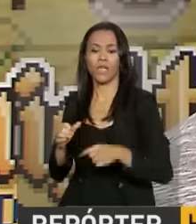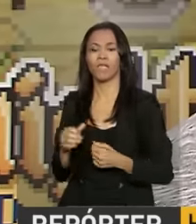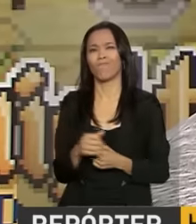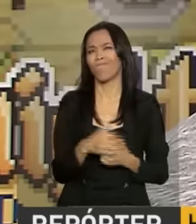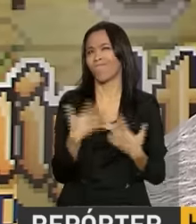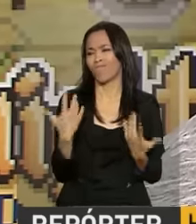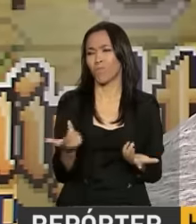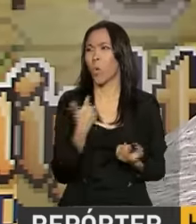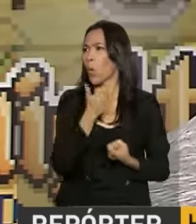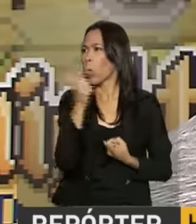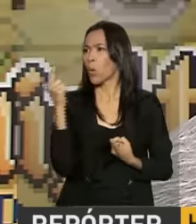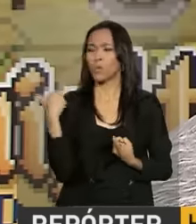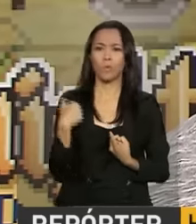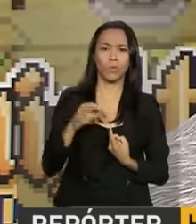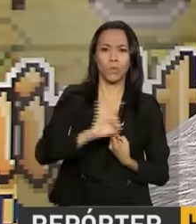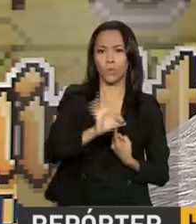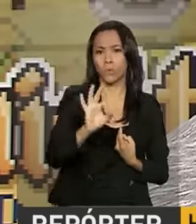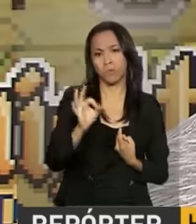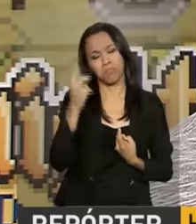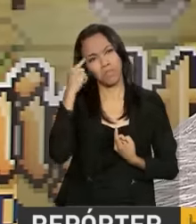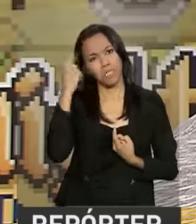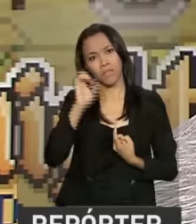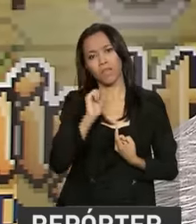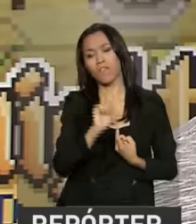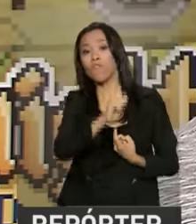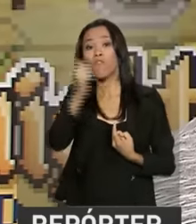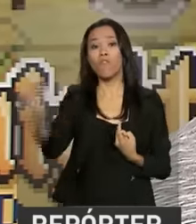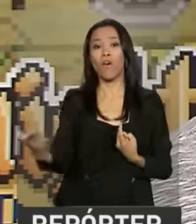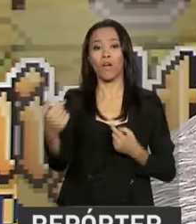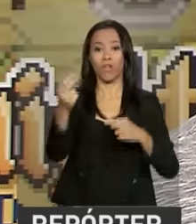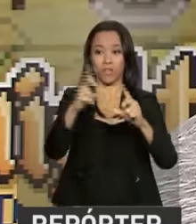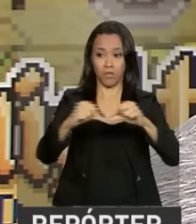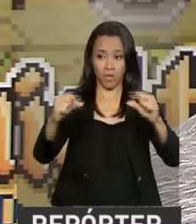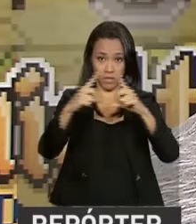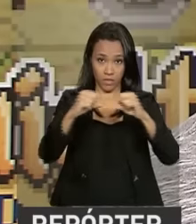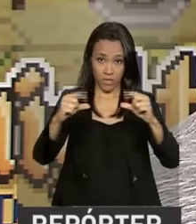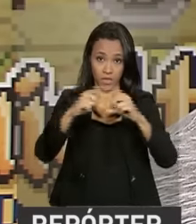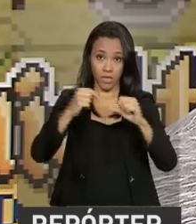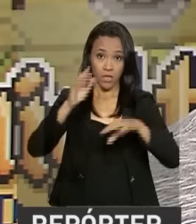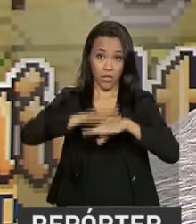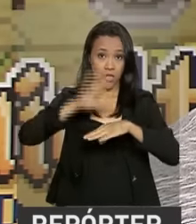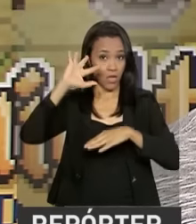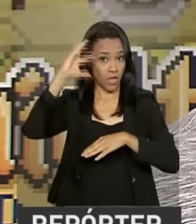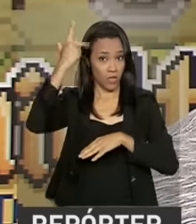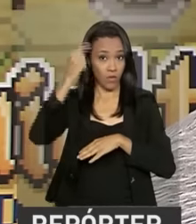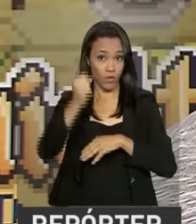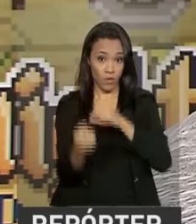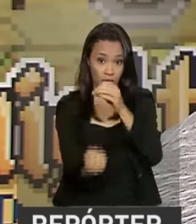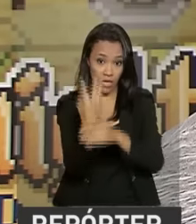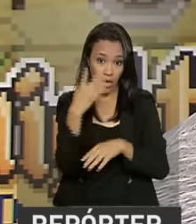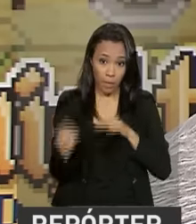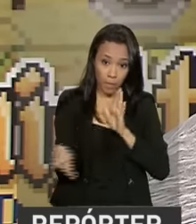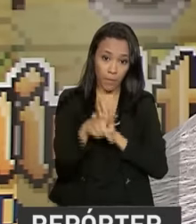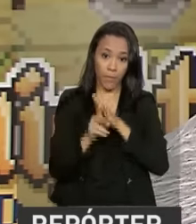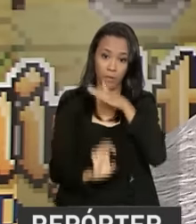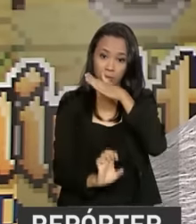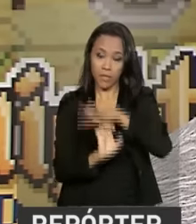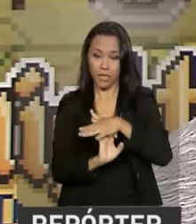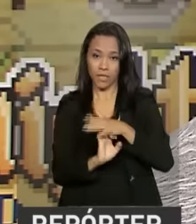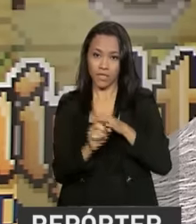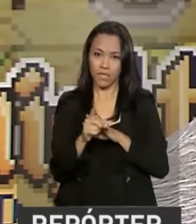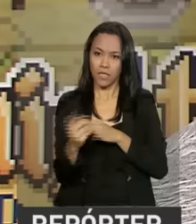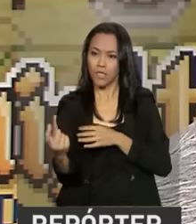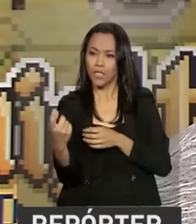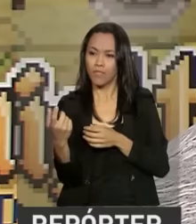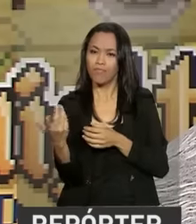nenhum outro meio né a não ser sair do Distrito Federal então a solução para isso foi e criar a própria empresa e trabalhar com